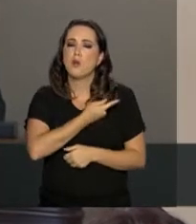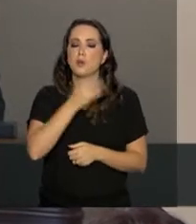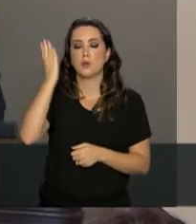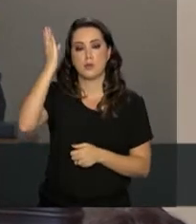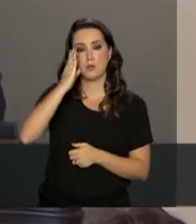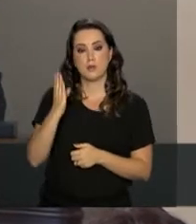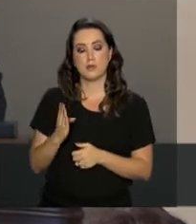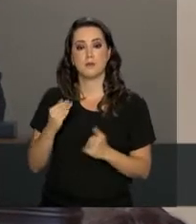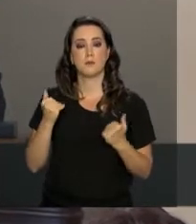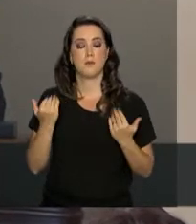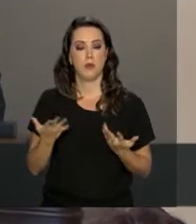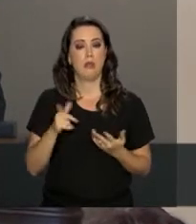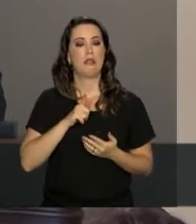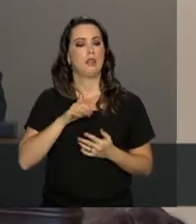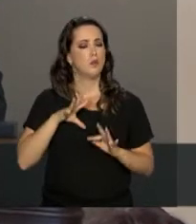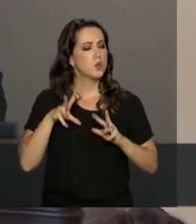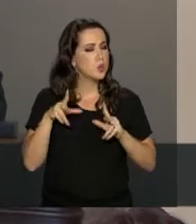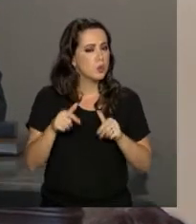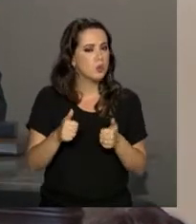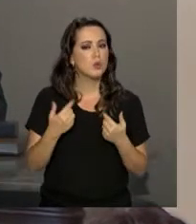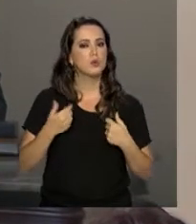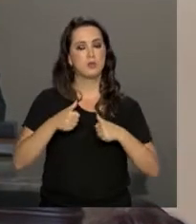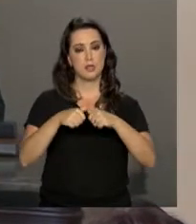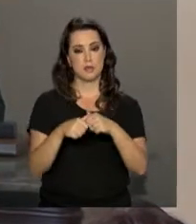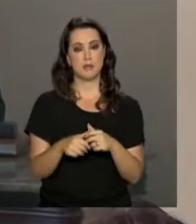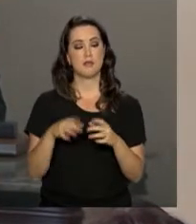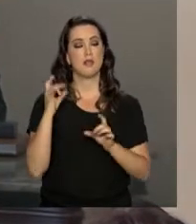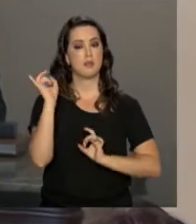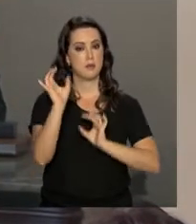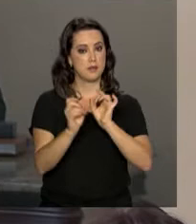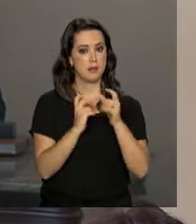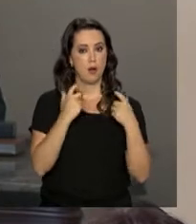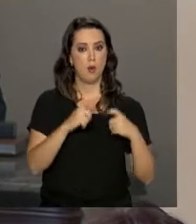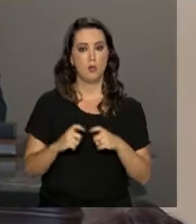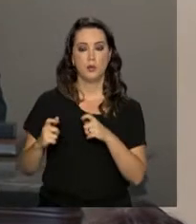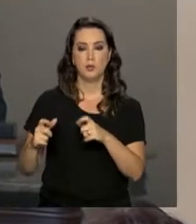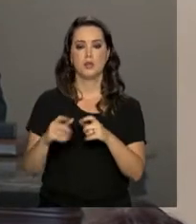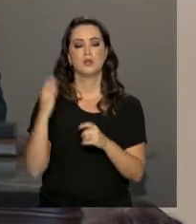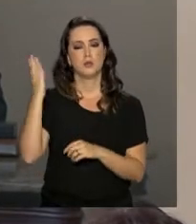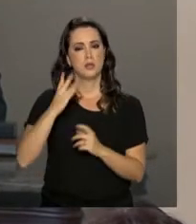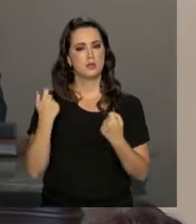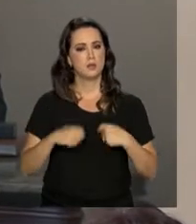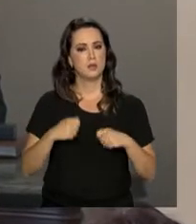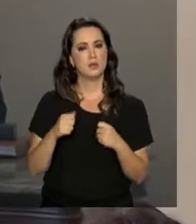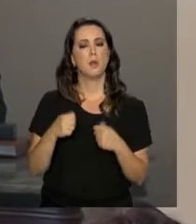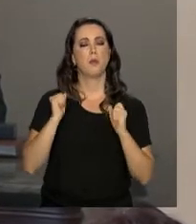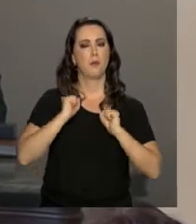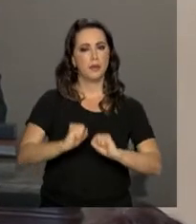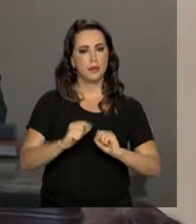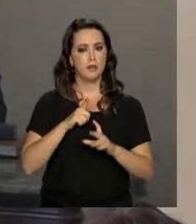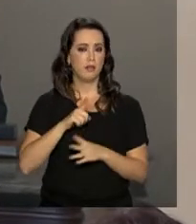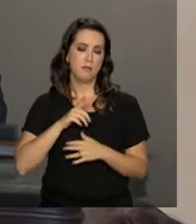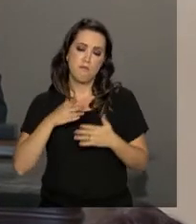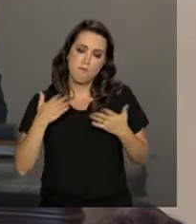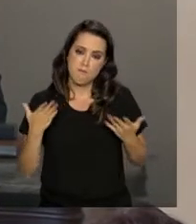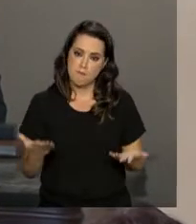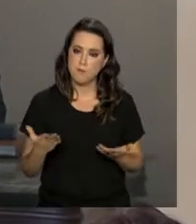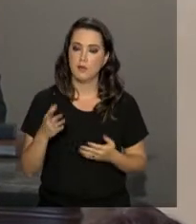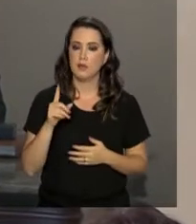Brasil. Temos tudo para realmente ocuparmos lugar de destaque que o Brasil merece pelas suas potencialidades.